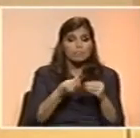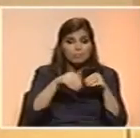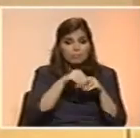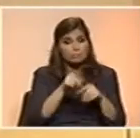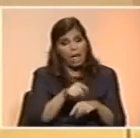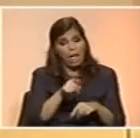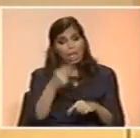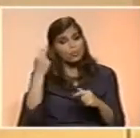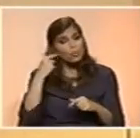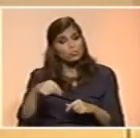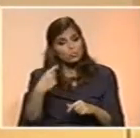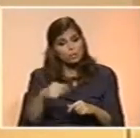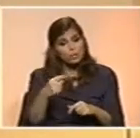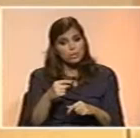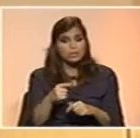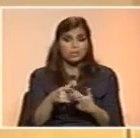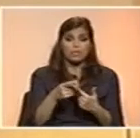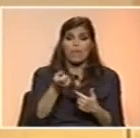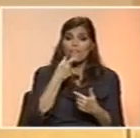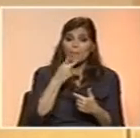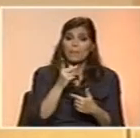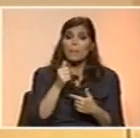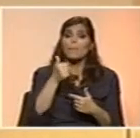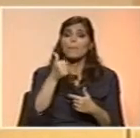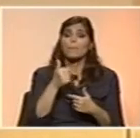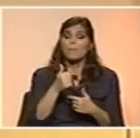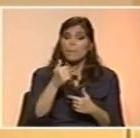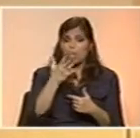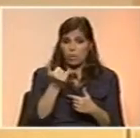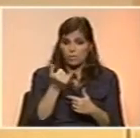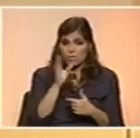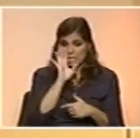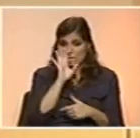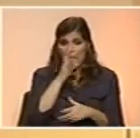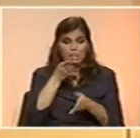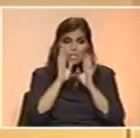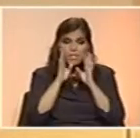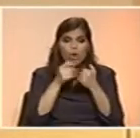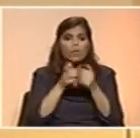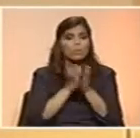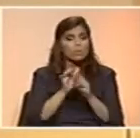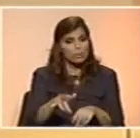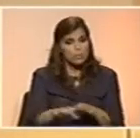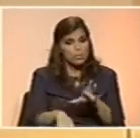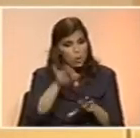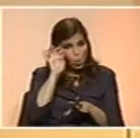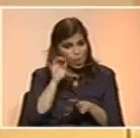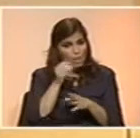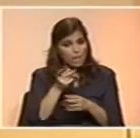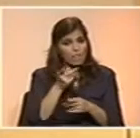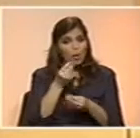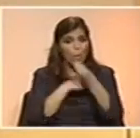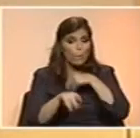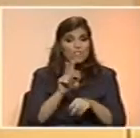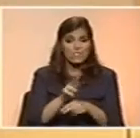suplementação diária com vitamina B12. Mas, portanto, estando atento a todas estas questões, a opção de ser vegetariano para uma criança não